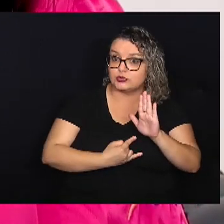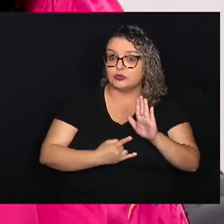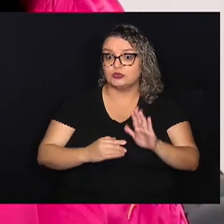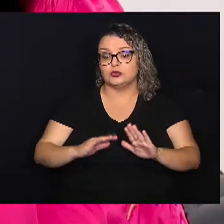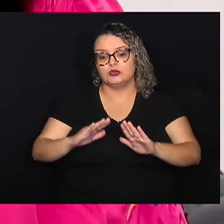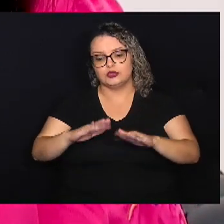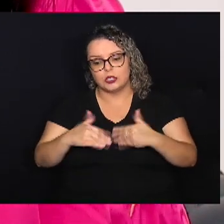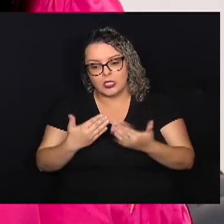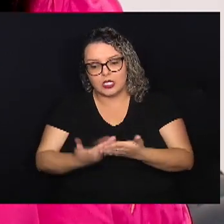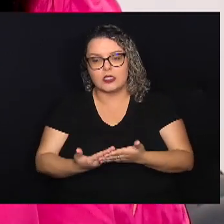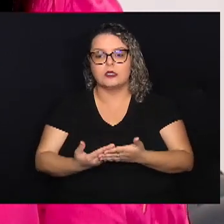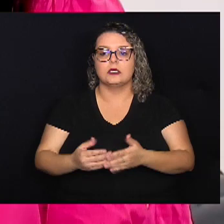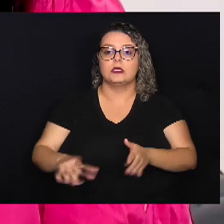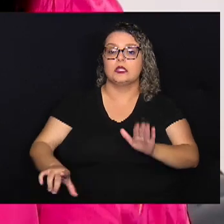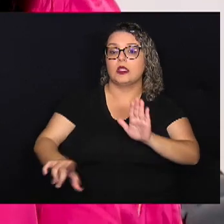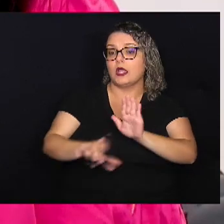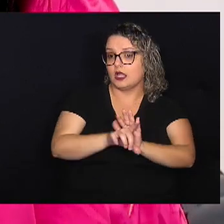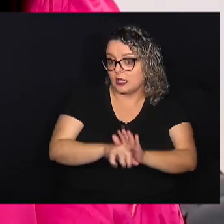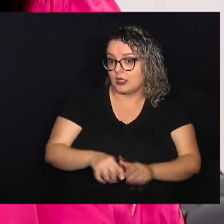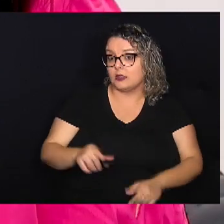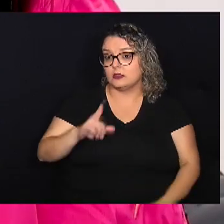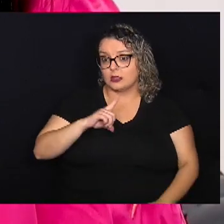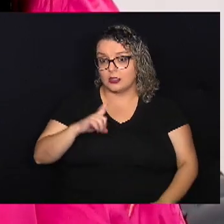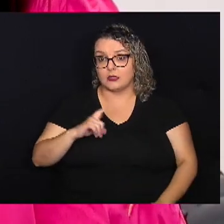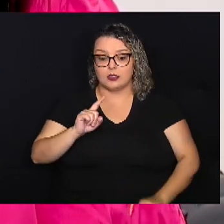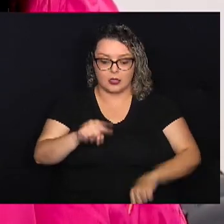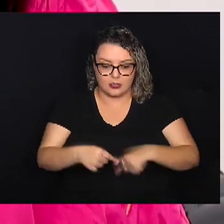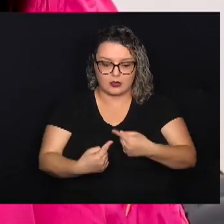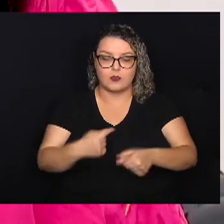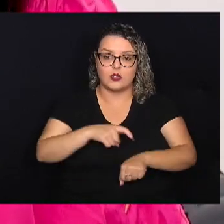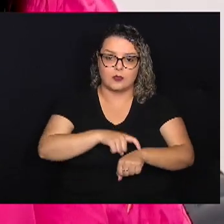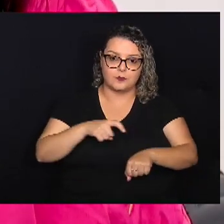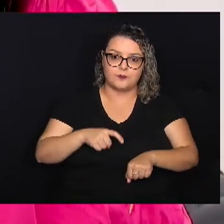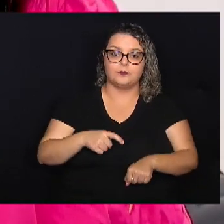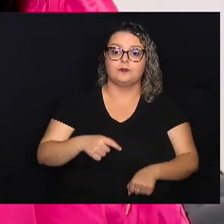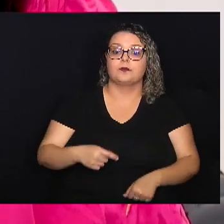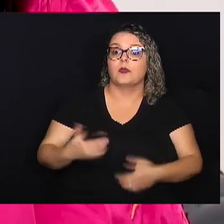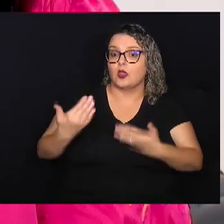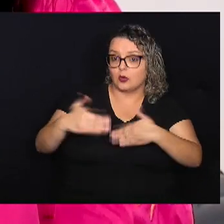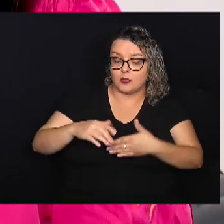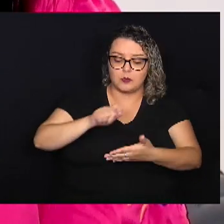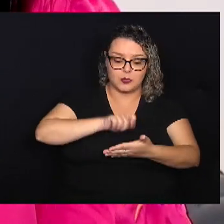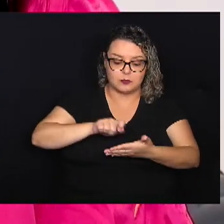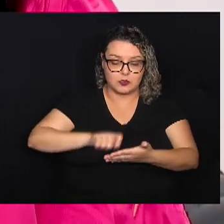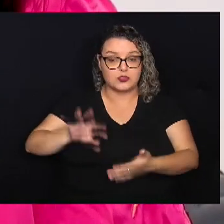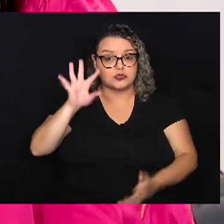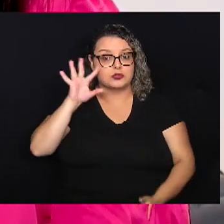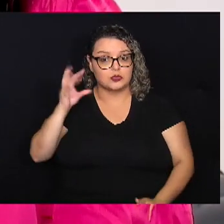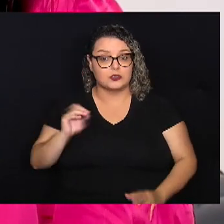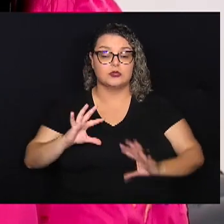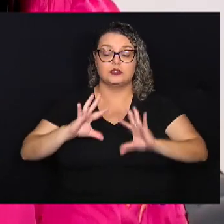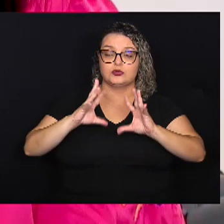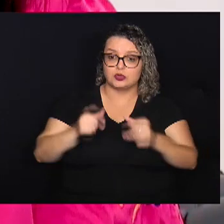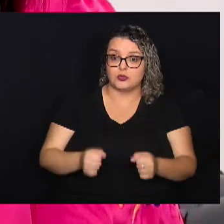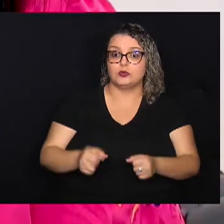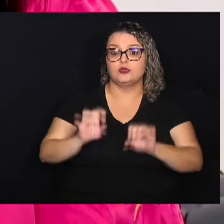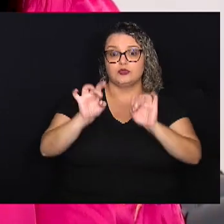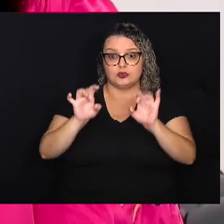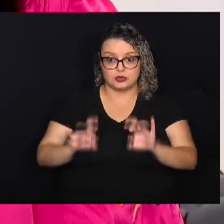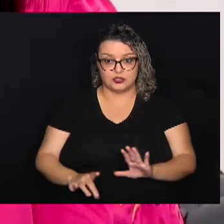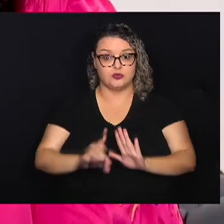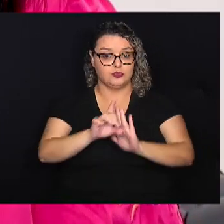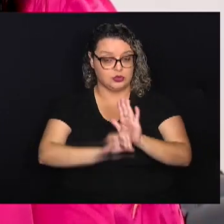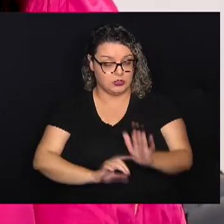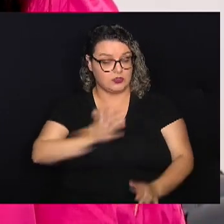que a legislação prevê. Passada essa etapa, ele passa por uma prova escrita de conhecimentos gerais e específicos sobre os direitos da